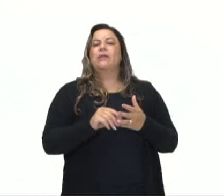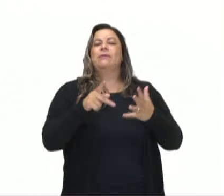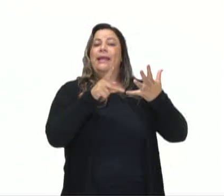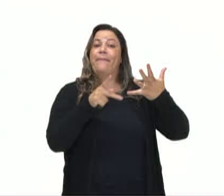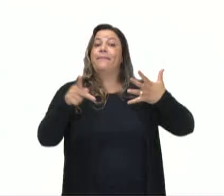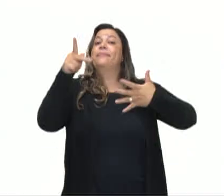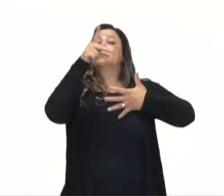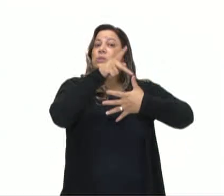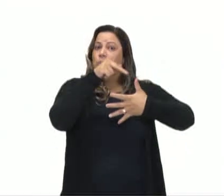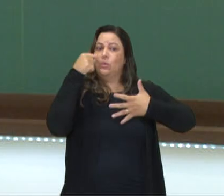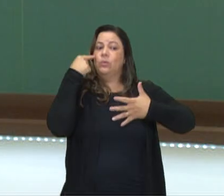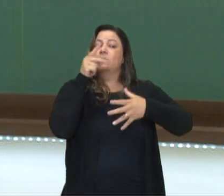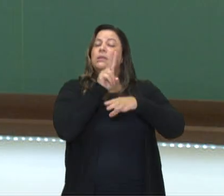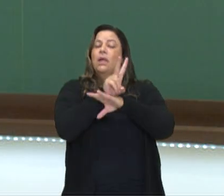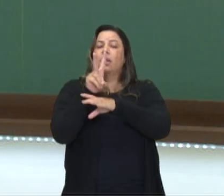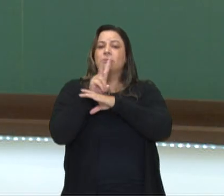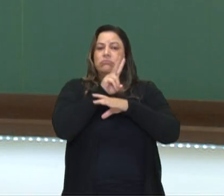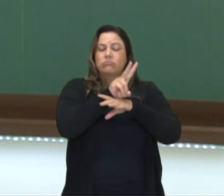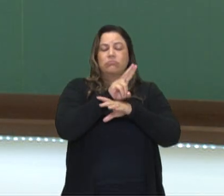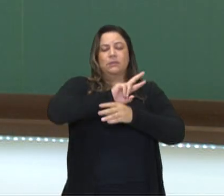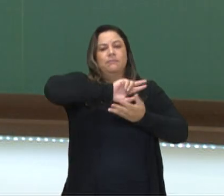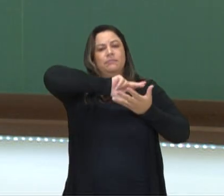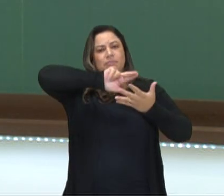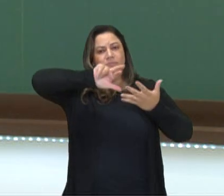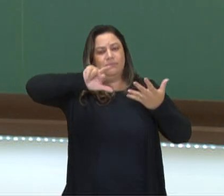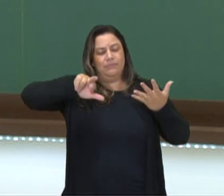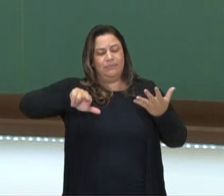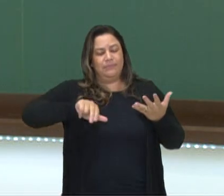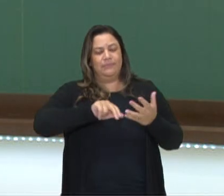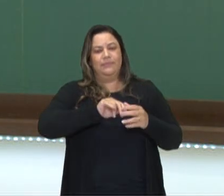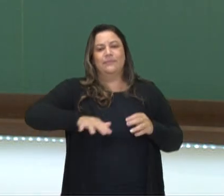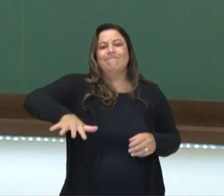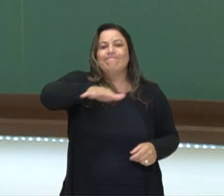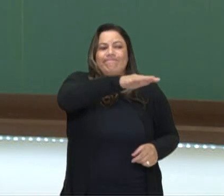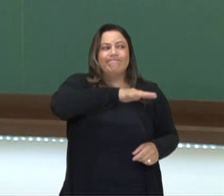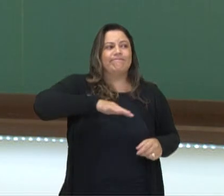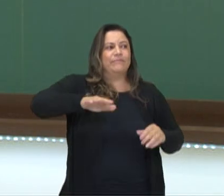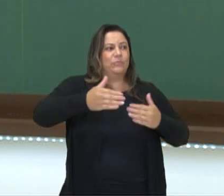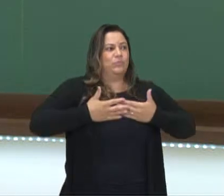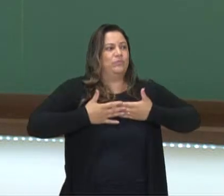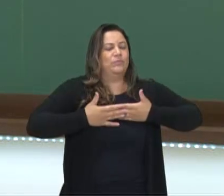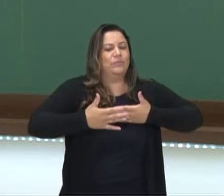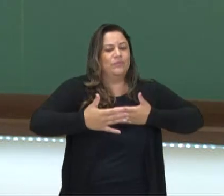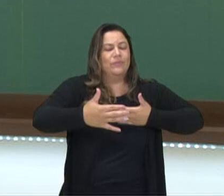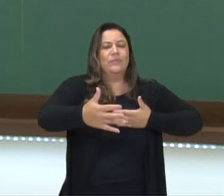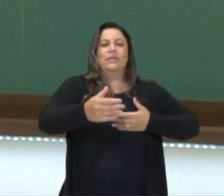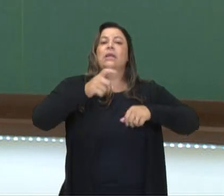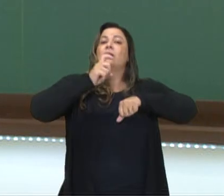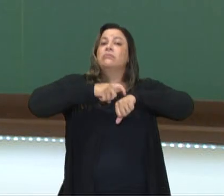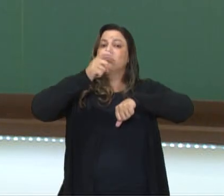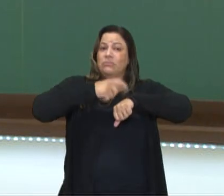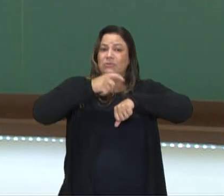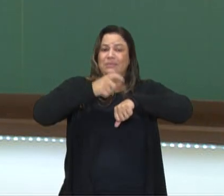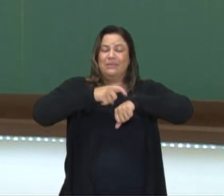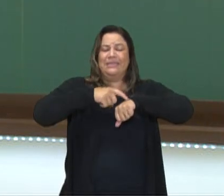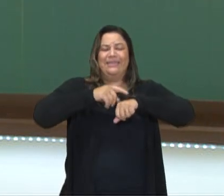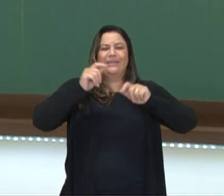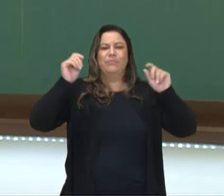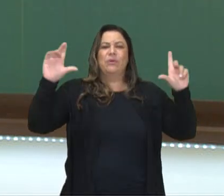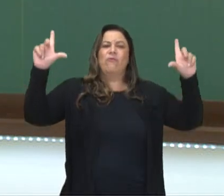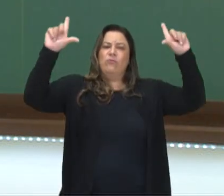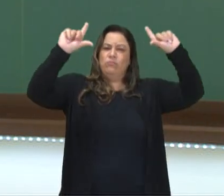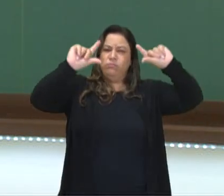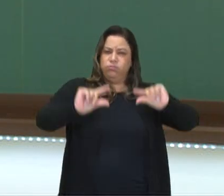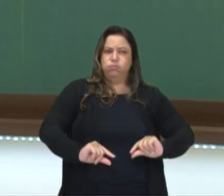conservação. Então são áreas com grande biodiversidade e que sofreram ao longo do tempo uma grande devastação. E olha